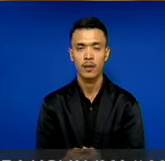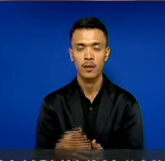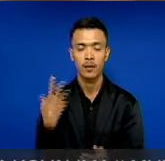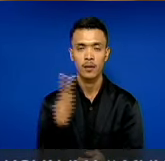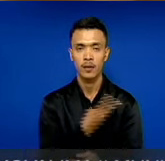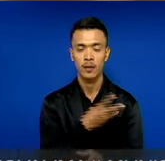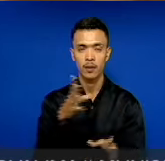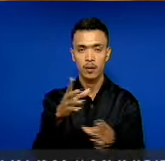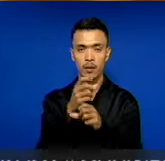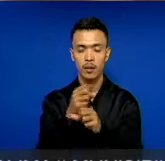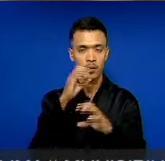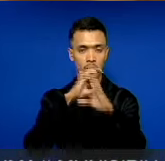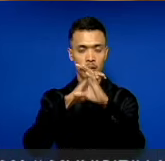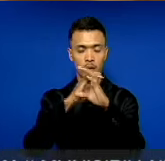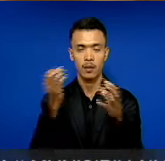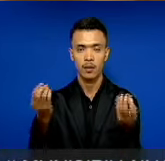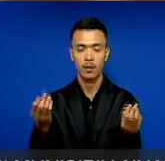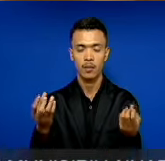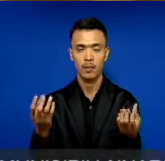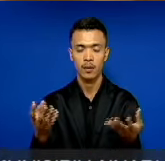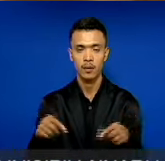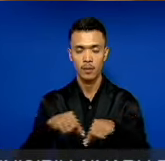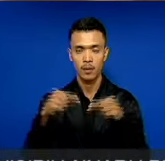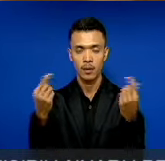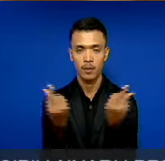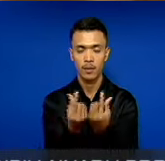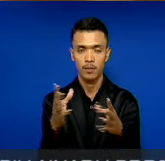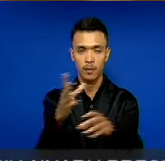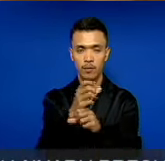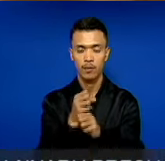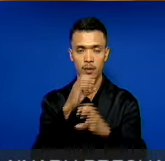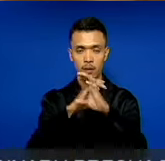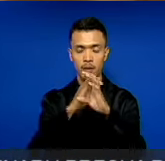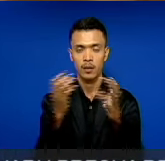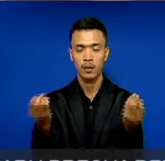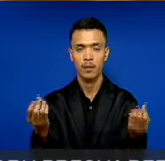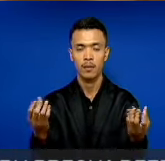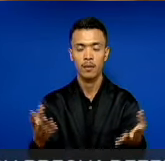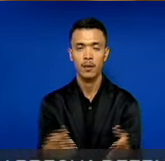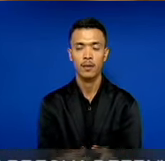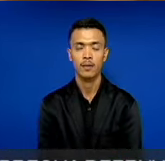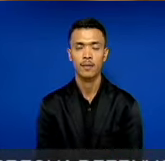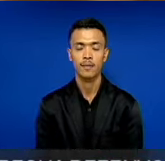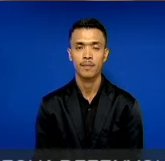prende a careta Lubuquida, tipo a consulta, prende a careta Lubuquida, e tem outra carta